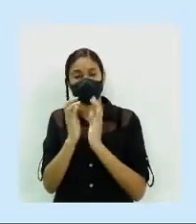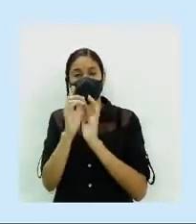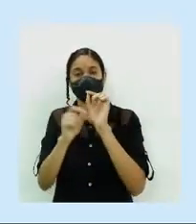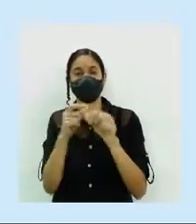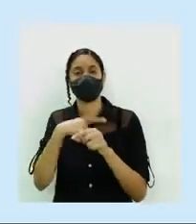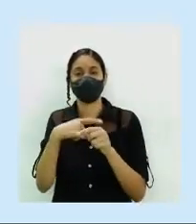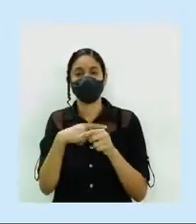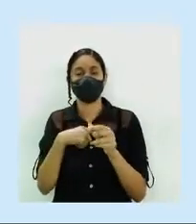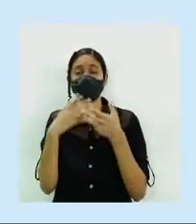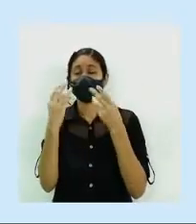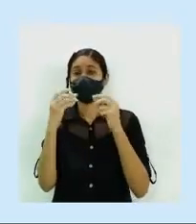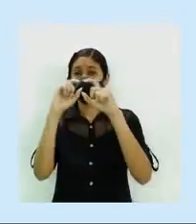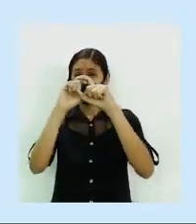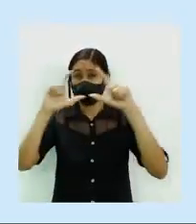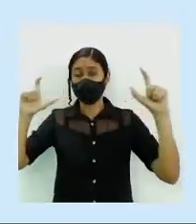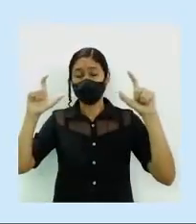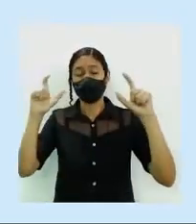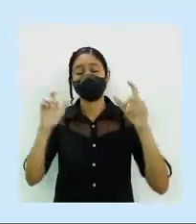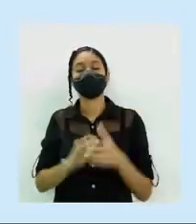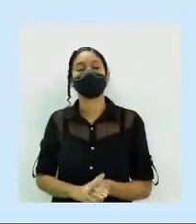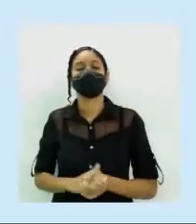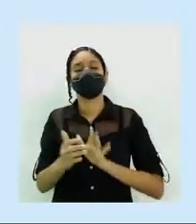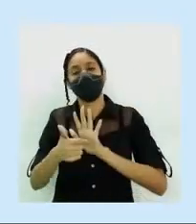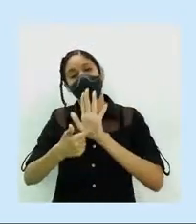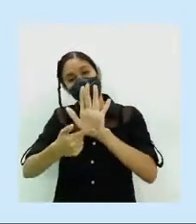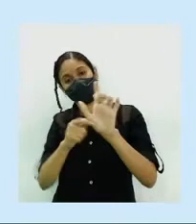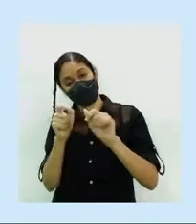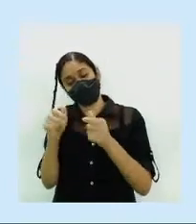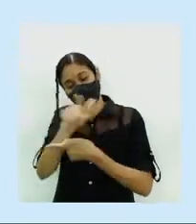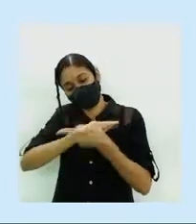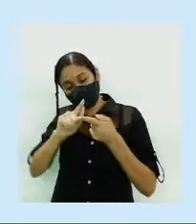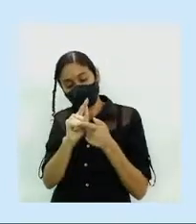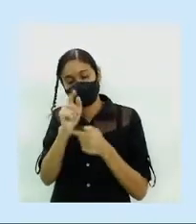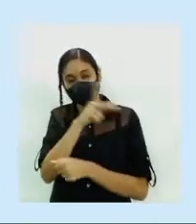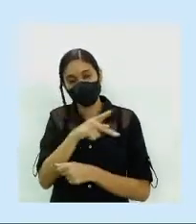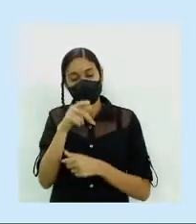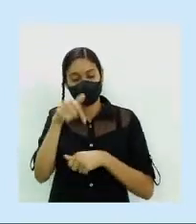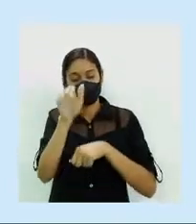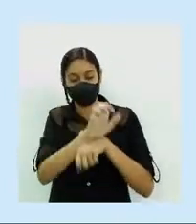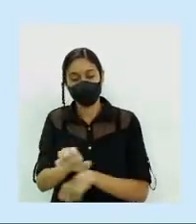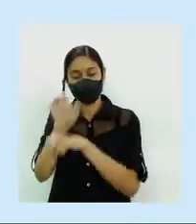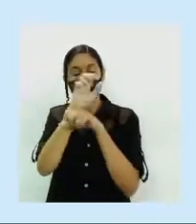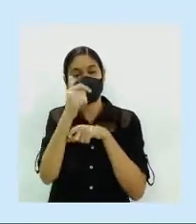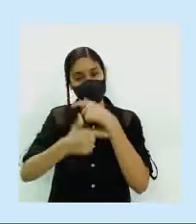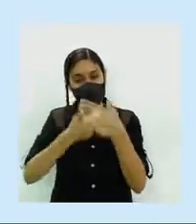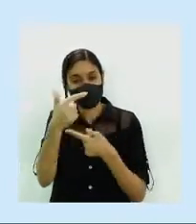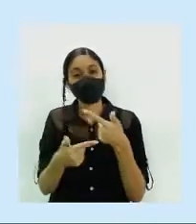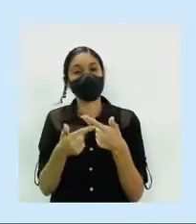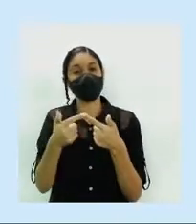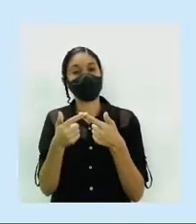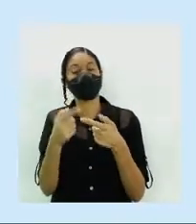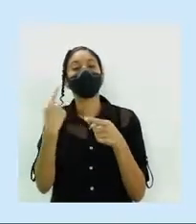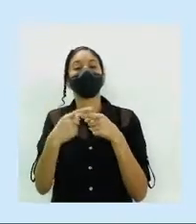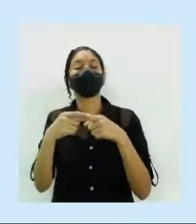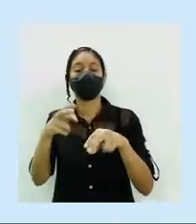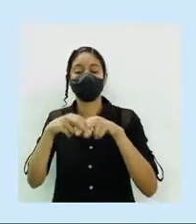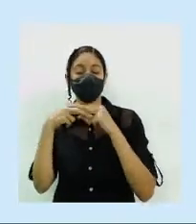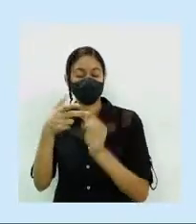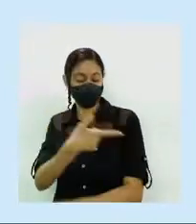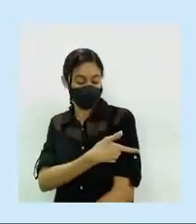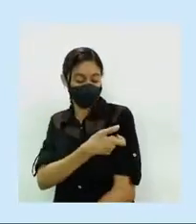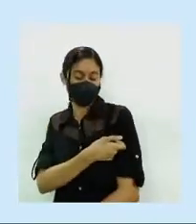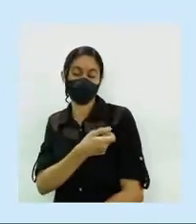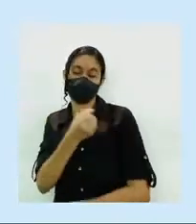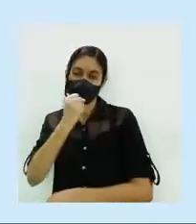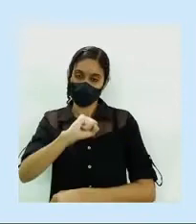espalhado diversos outdoors com a greve dos professores do Estado, lutando pela vacinação contra